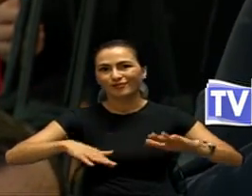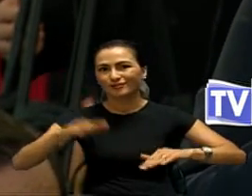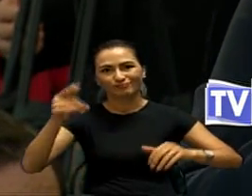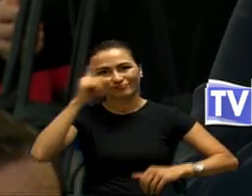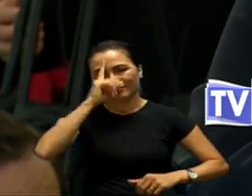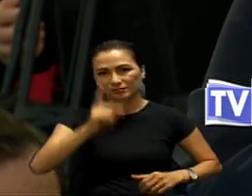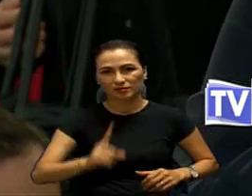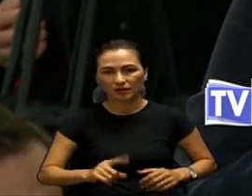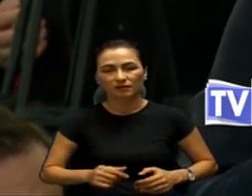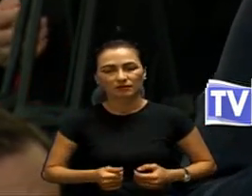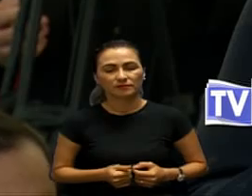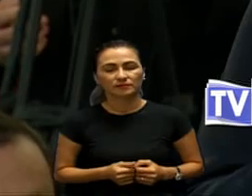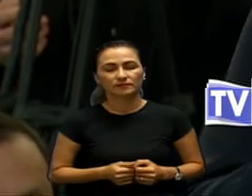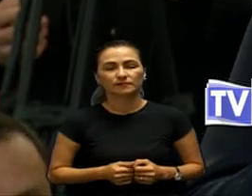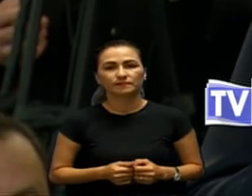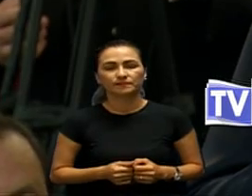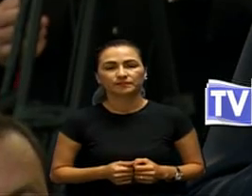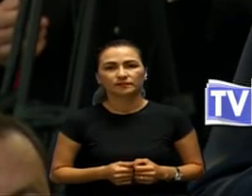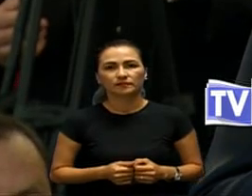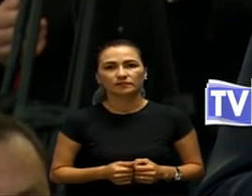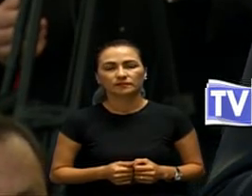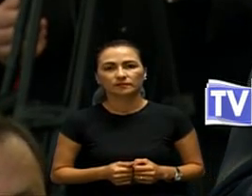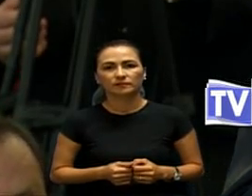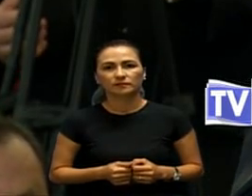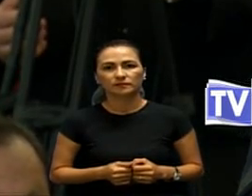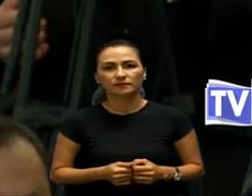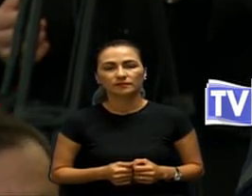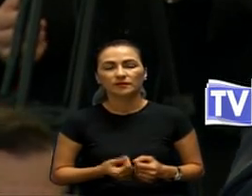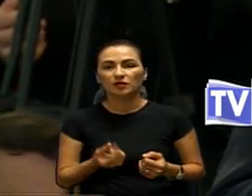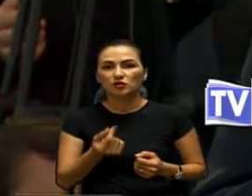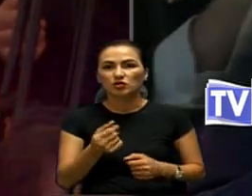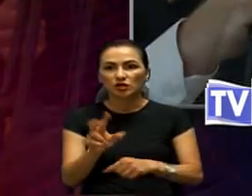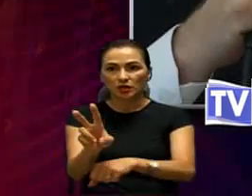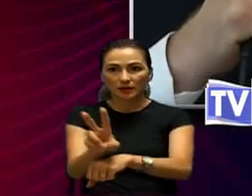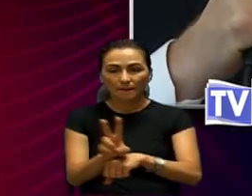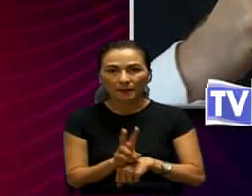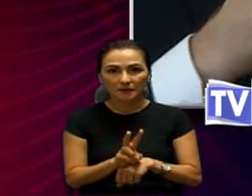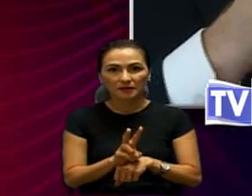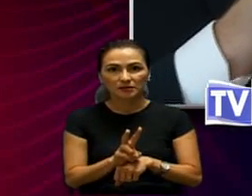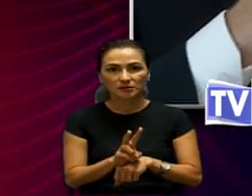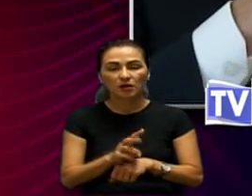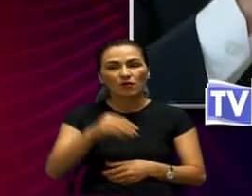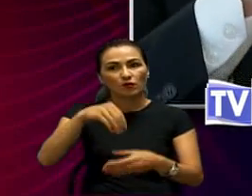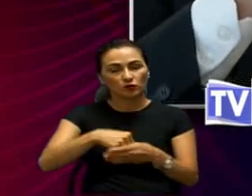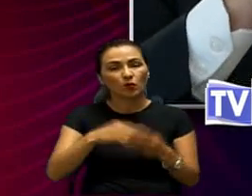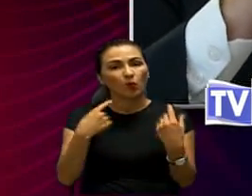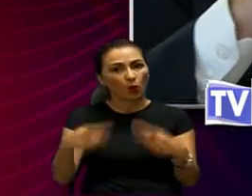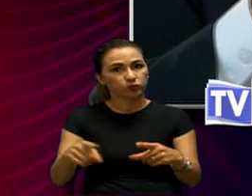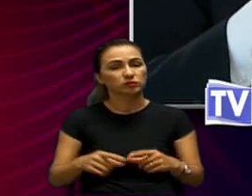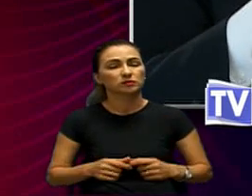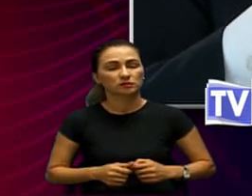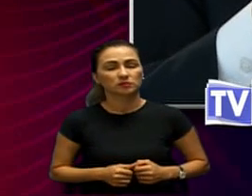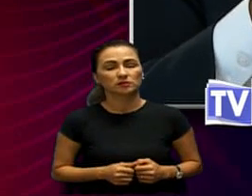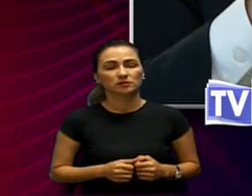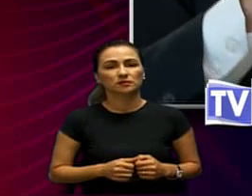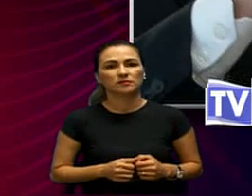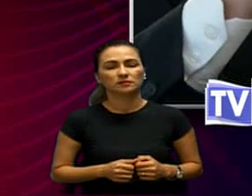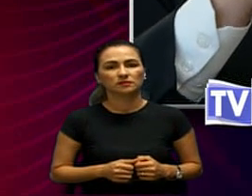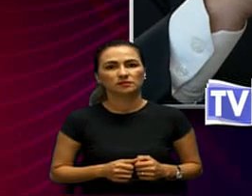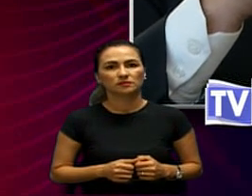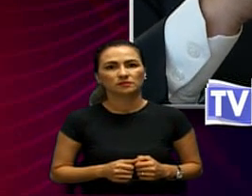que, mas no empréstimo fizeram parecer contrário. Deram. E a todo momento defenderam contra a taxa de lixo. Vereador Martinez, que